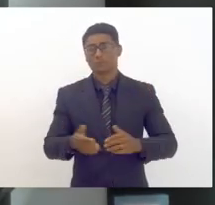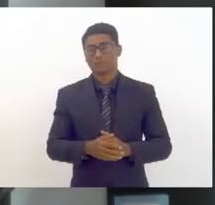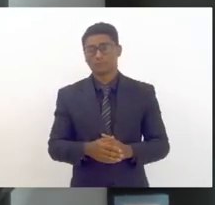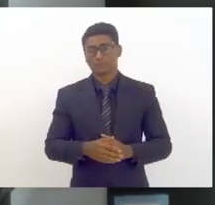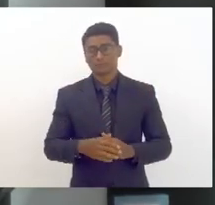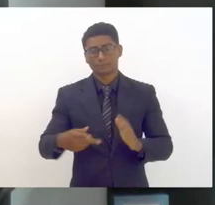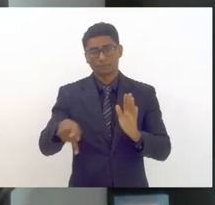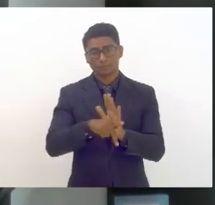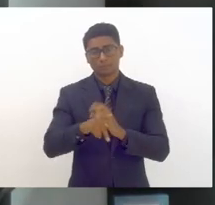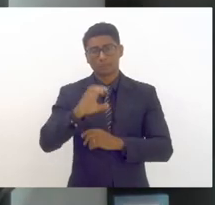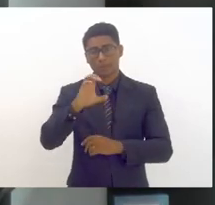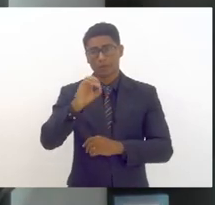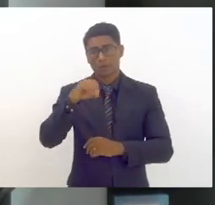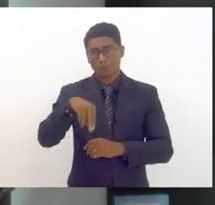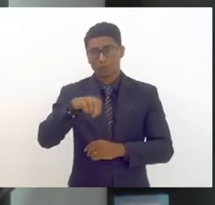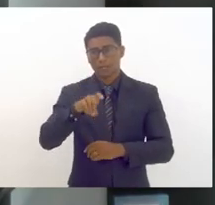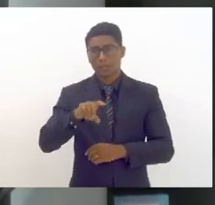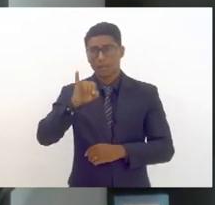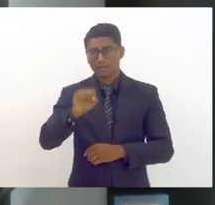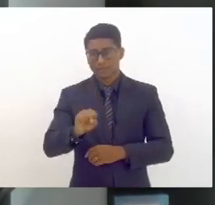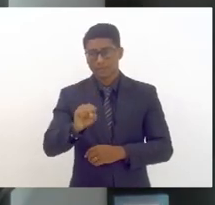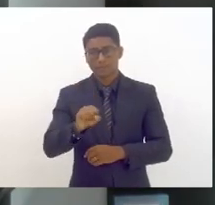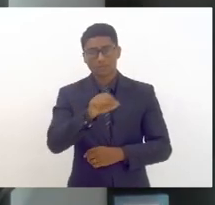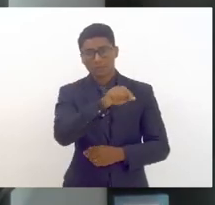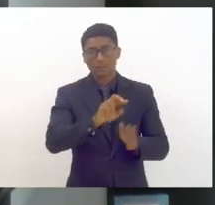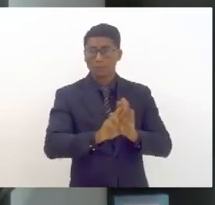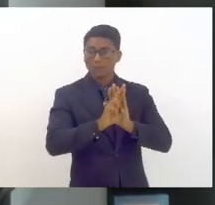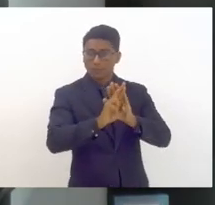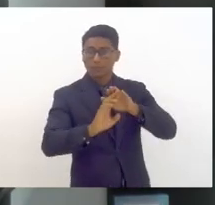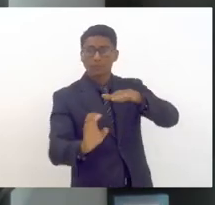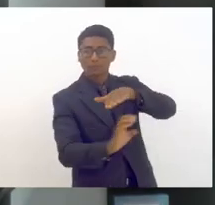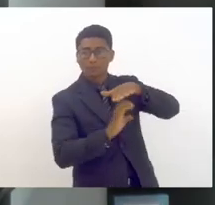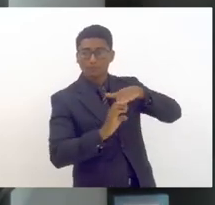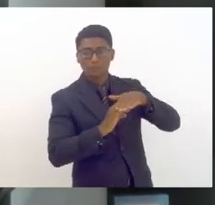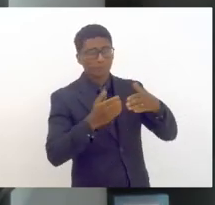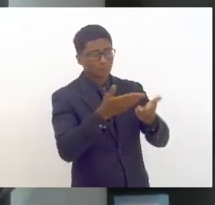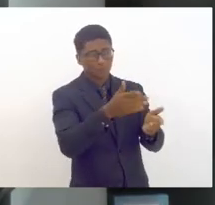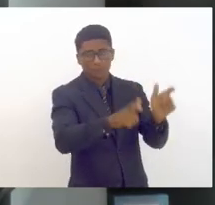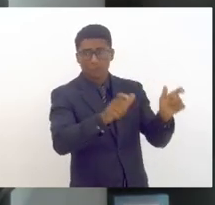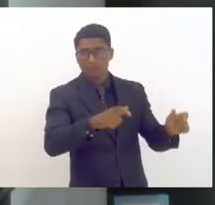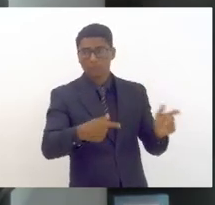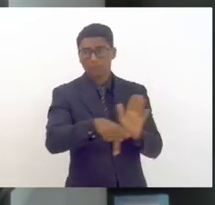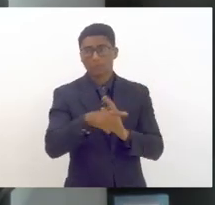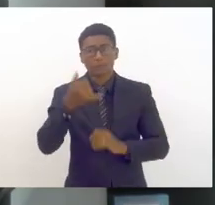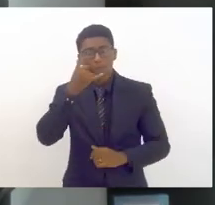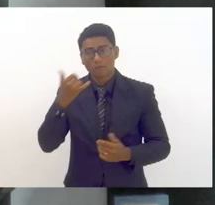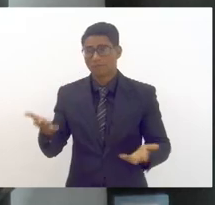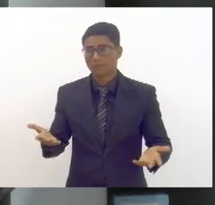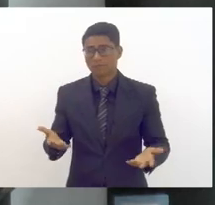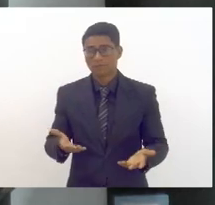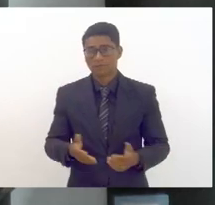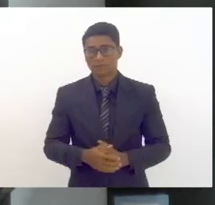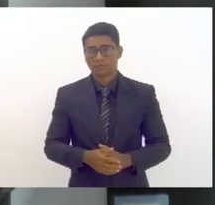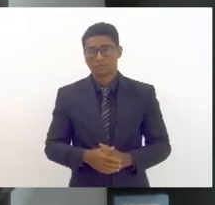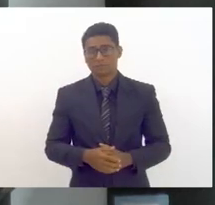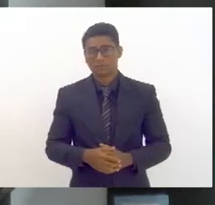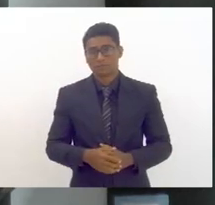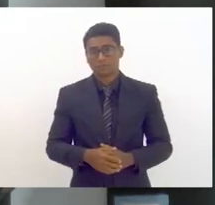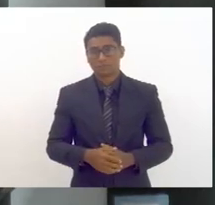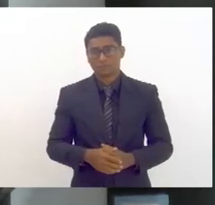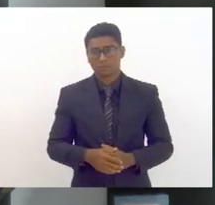da Conexis, que está aí representando as operadoras de telefonia celular. Senão fica o dito pelo não dito,